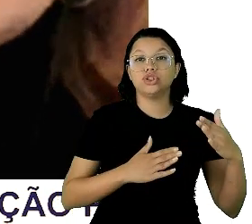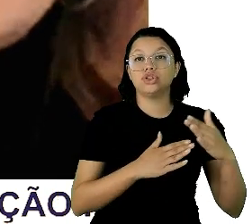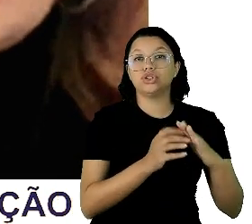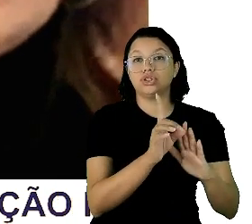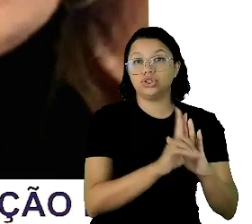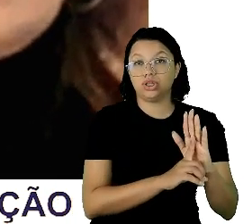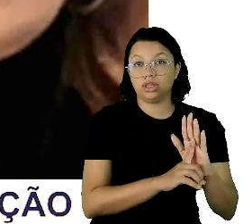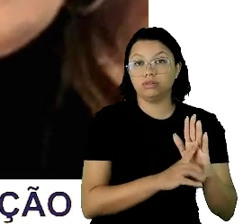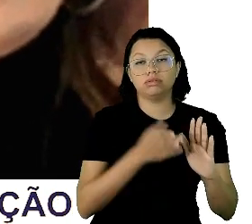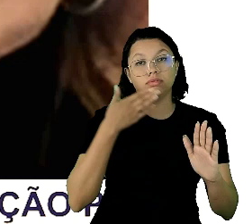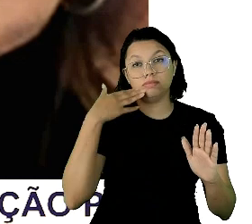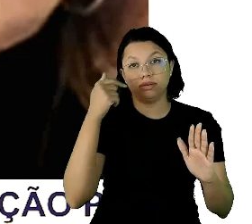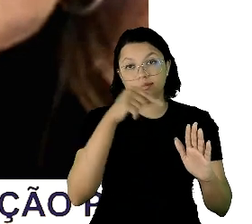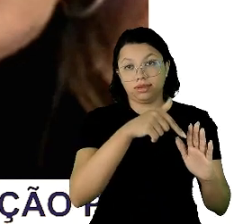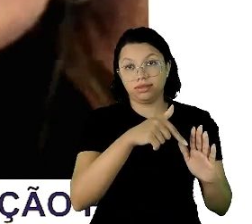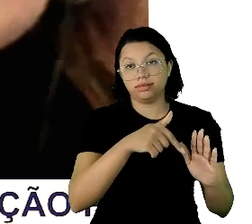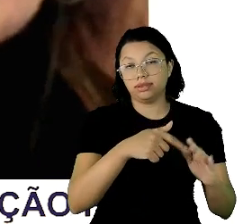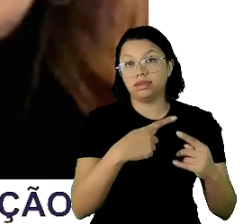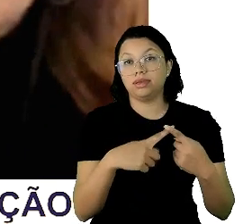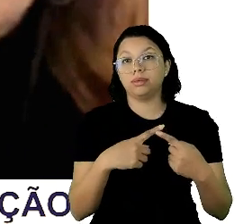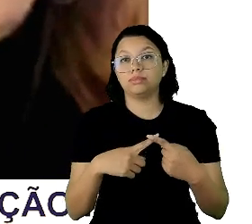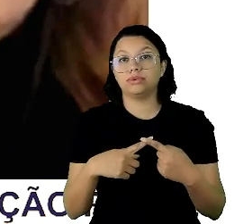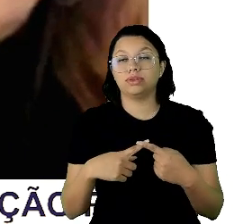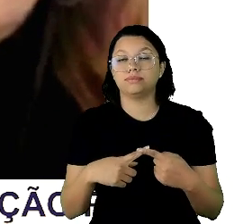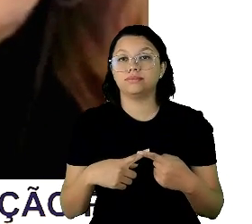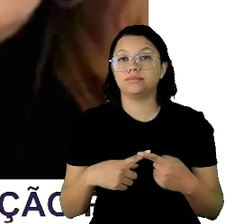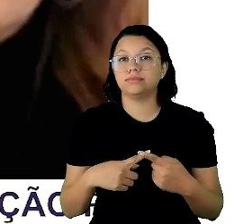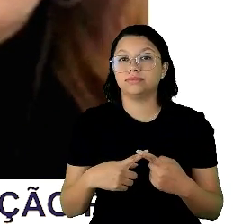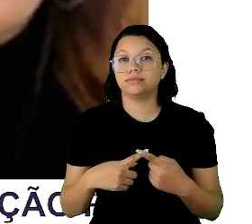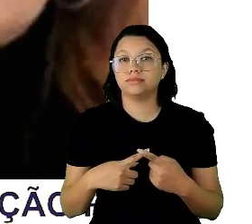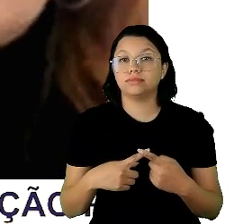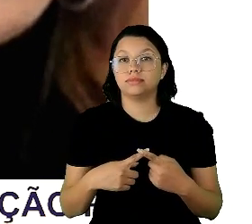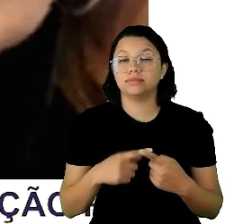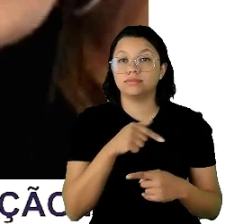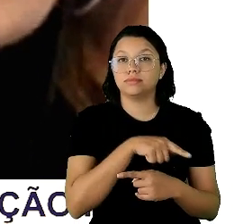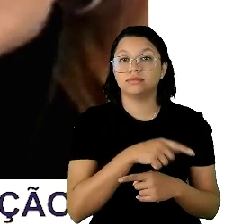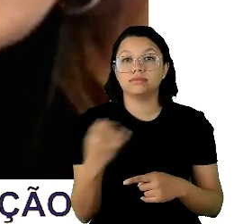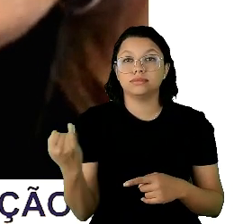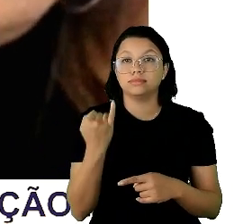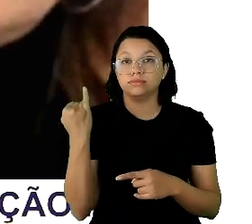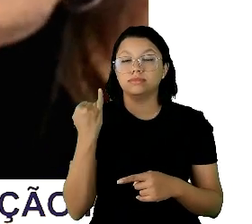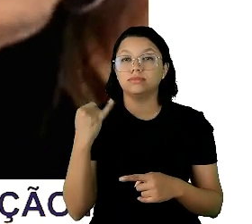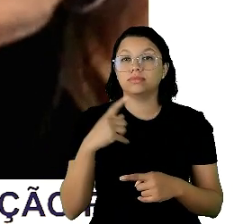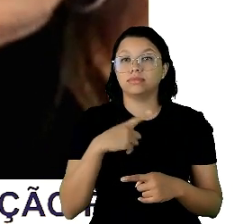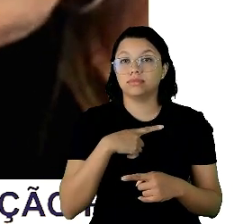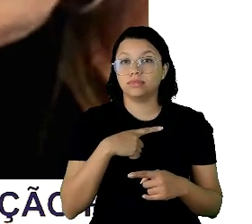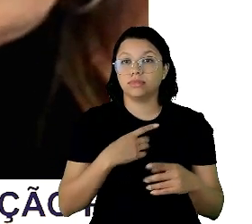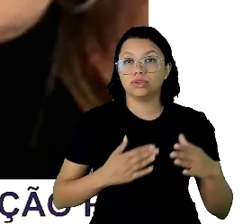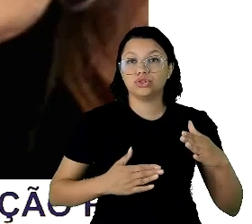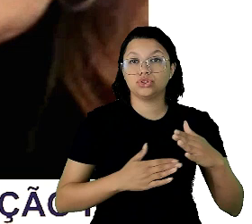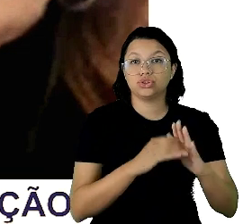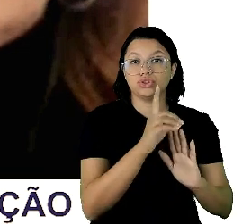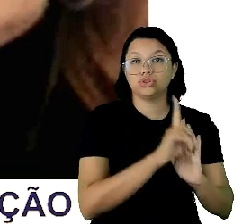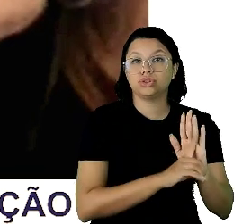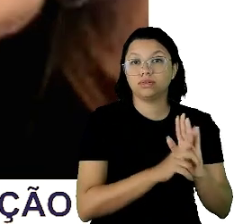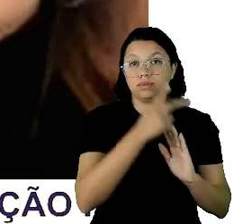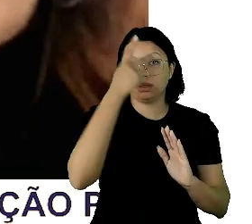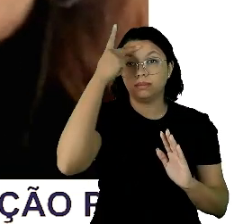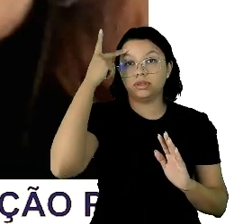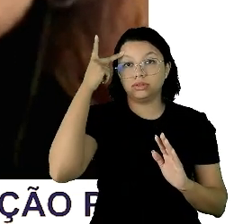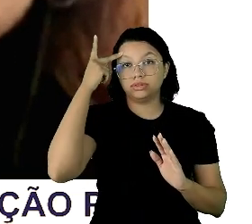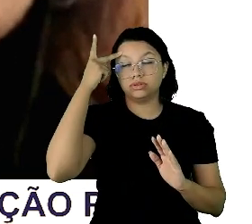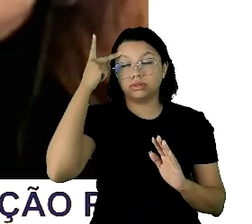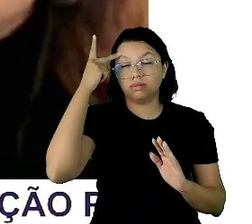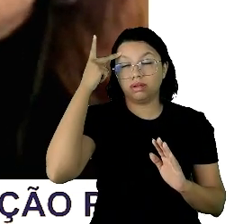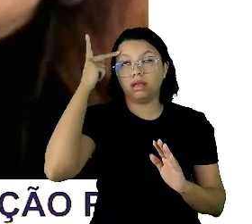de direitos, é importante que seja uma restritiva de direitos que a pessoa caia em si. Se